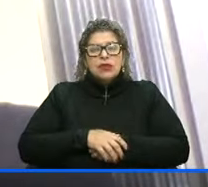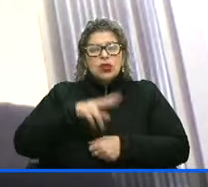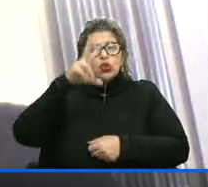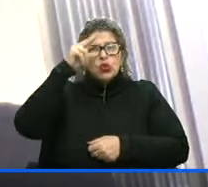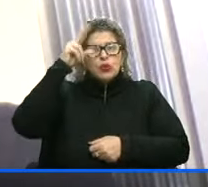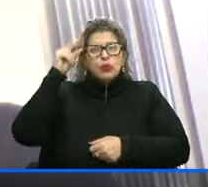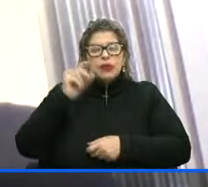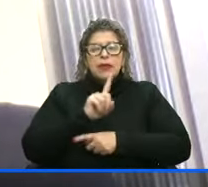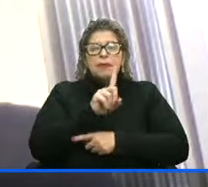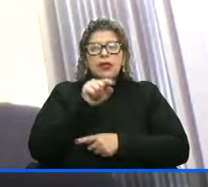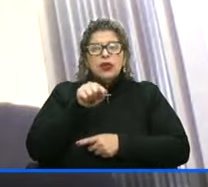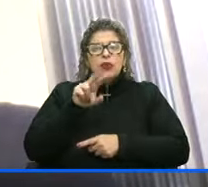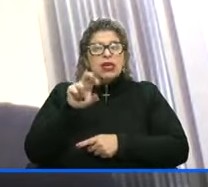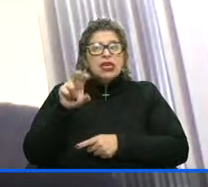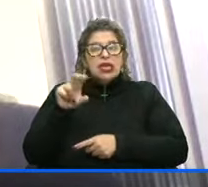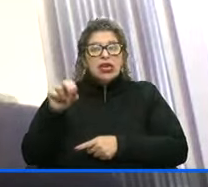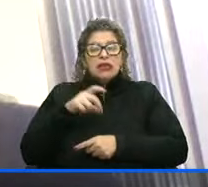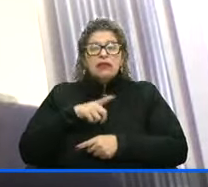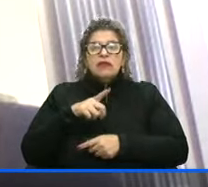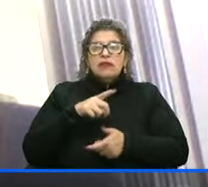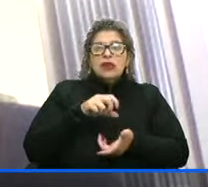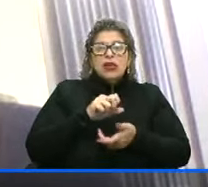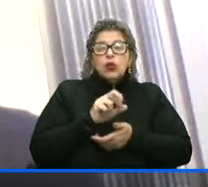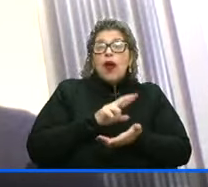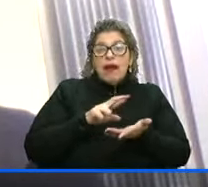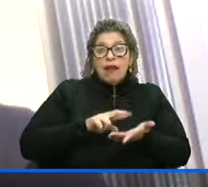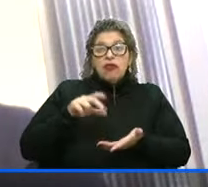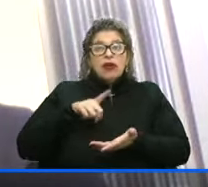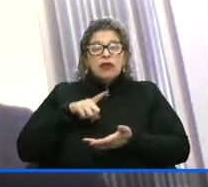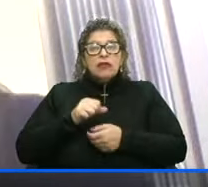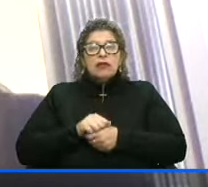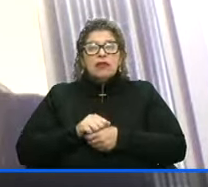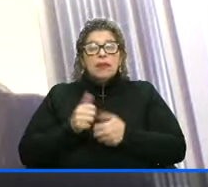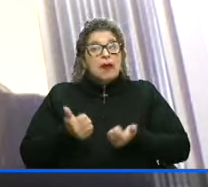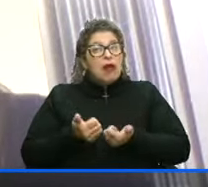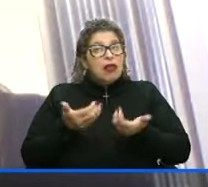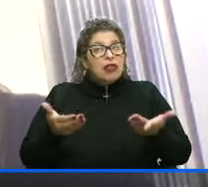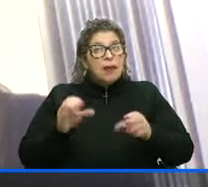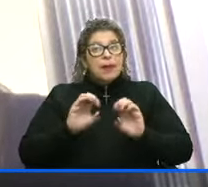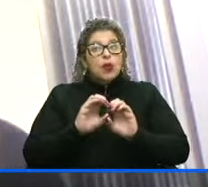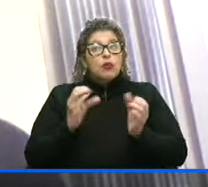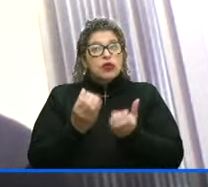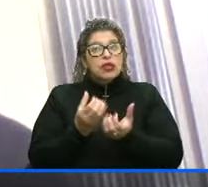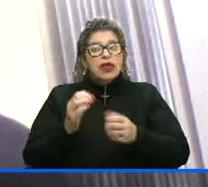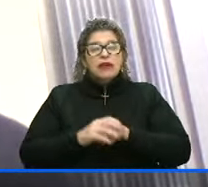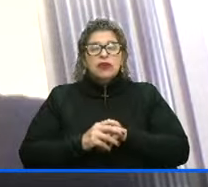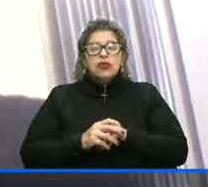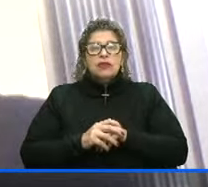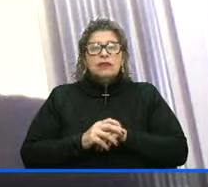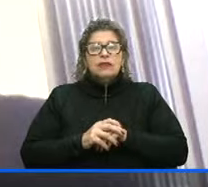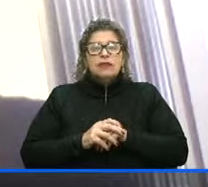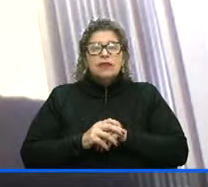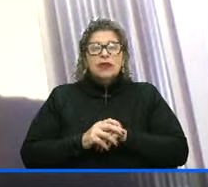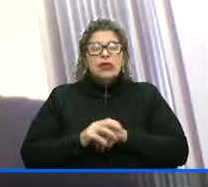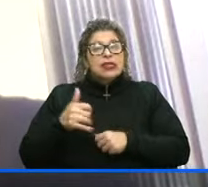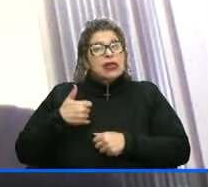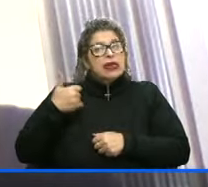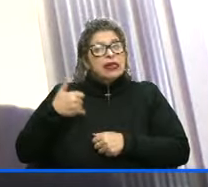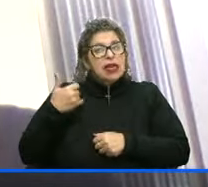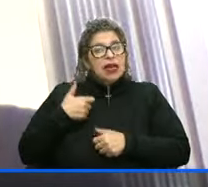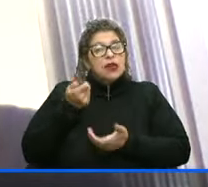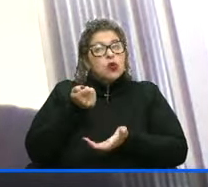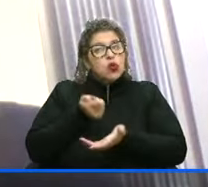umas 1.500, pelo relatório que eu tirei aqui, vagas para ofertar para a comunidade. Então, vaga no, da idade